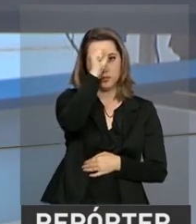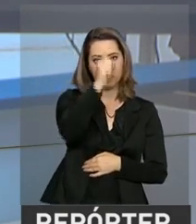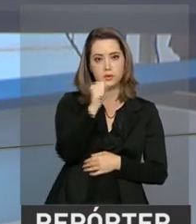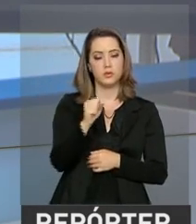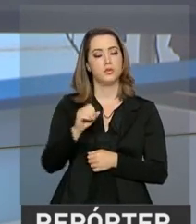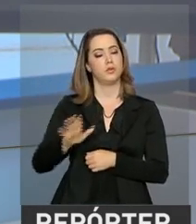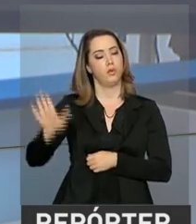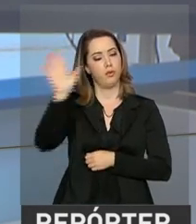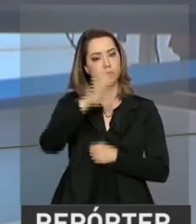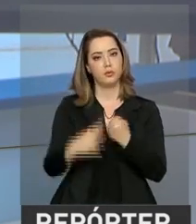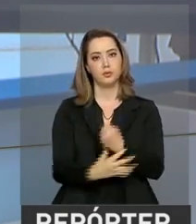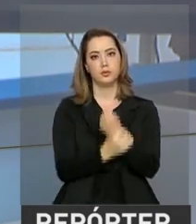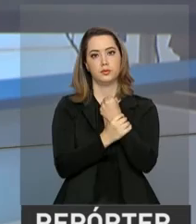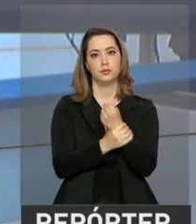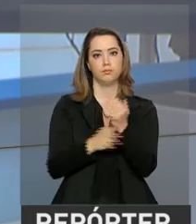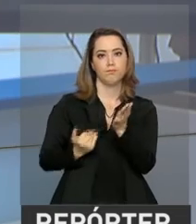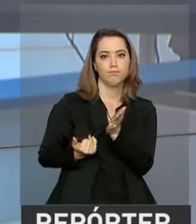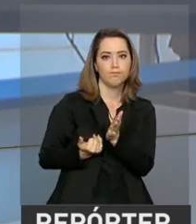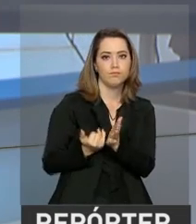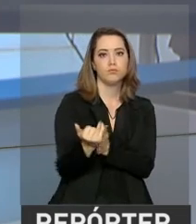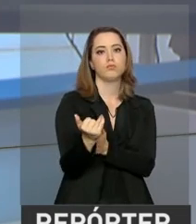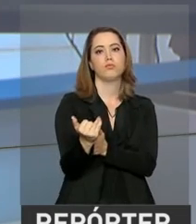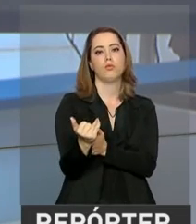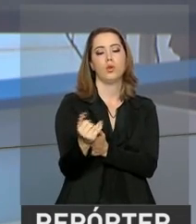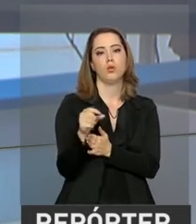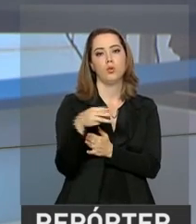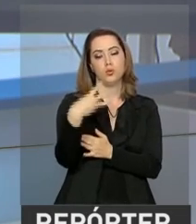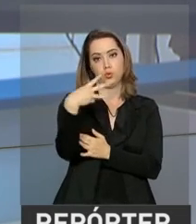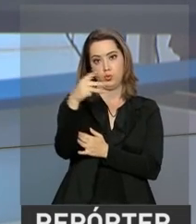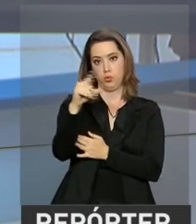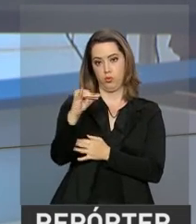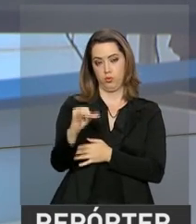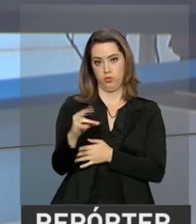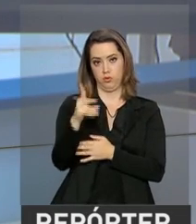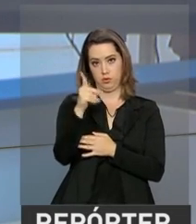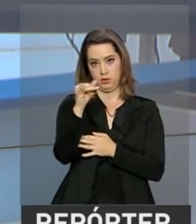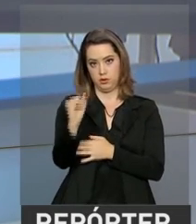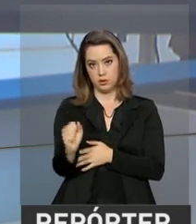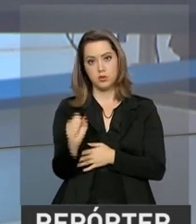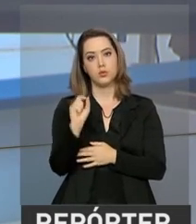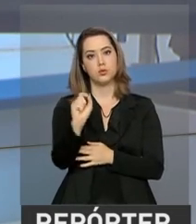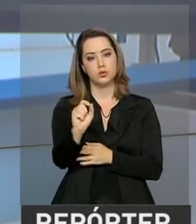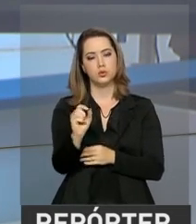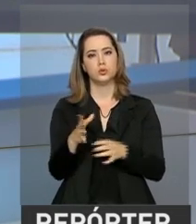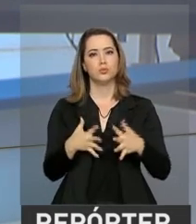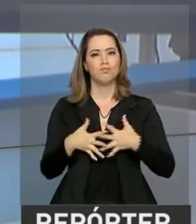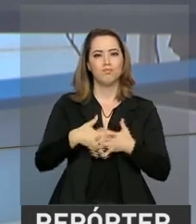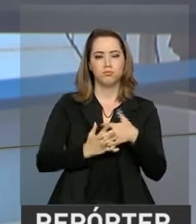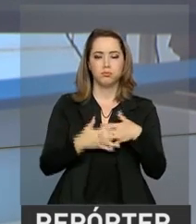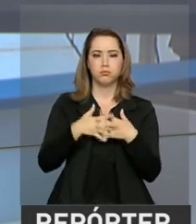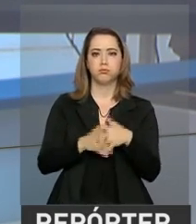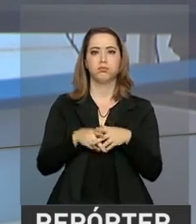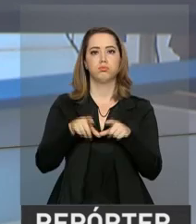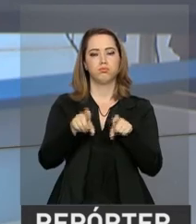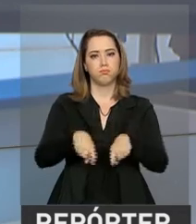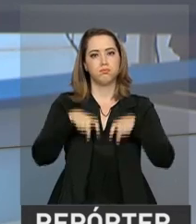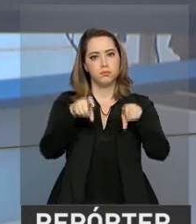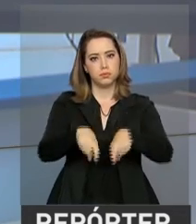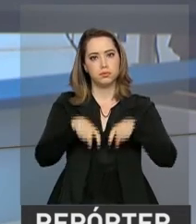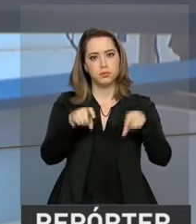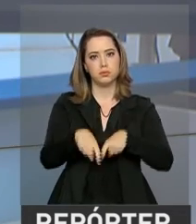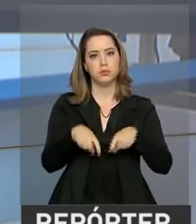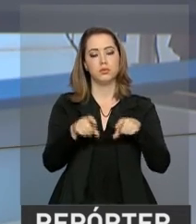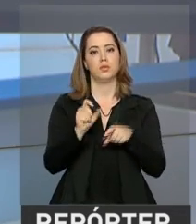por mais 30 dias o apoio às ações da Polícia Militar em área de conflitos agrários em Caarapó, a